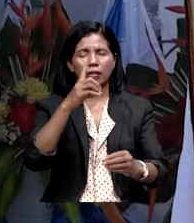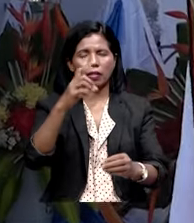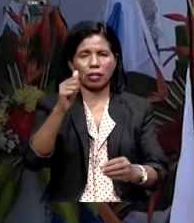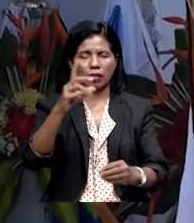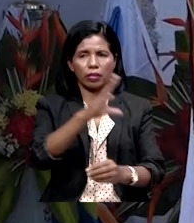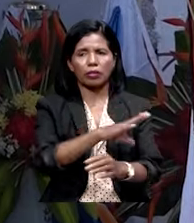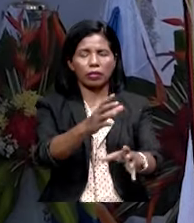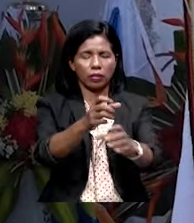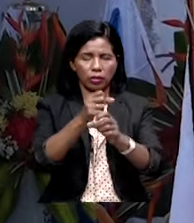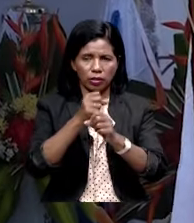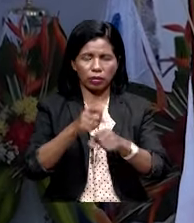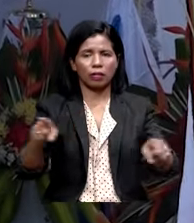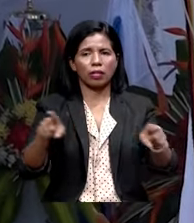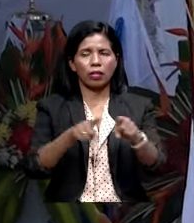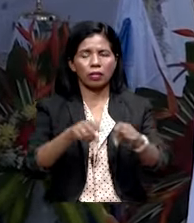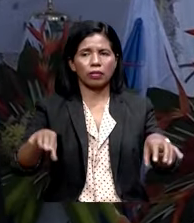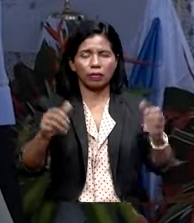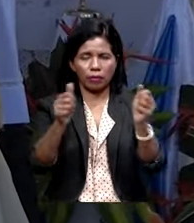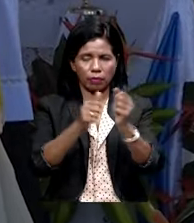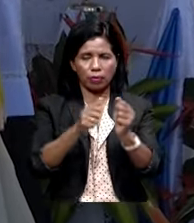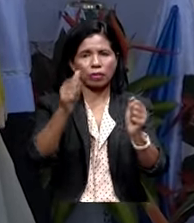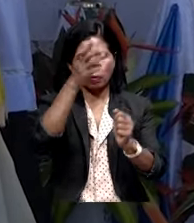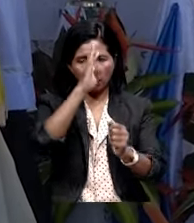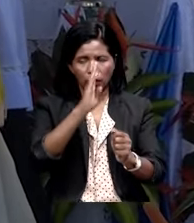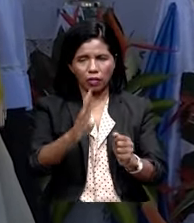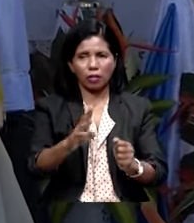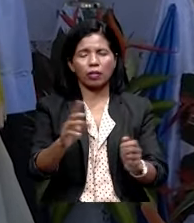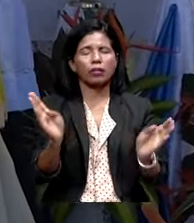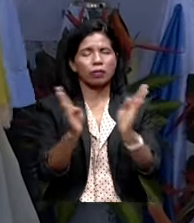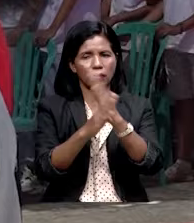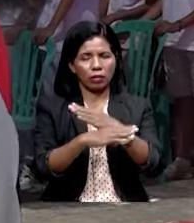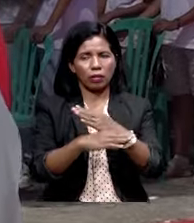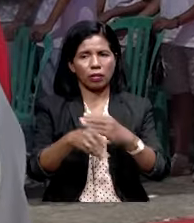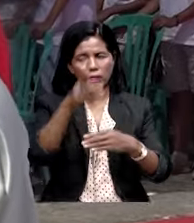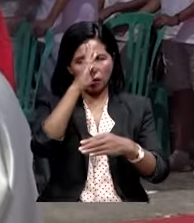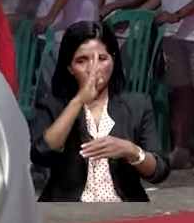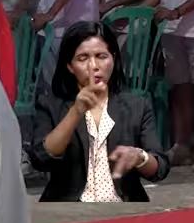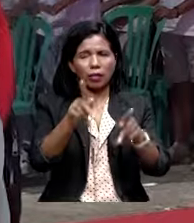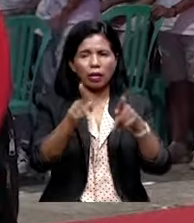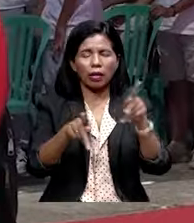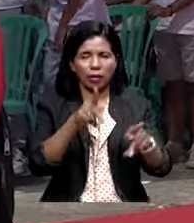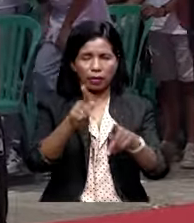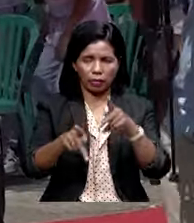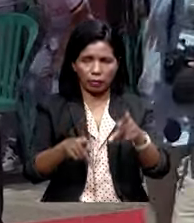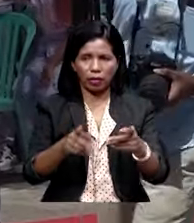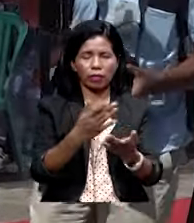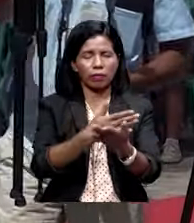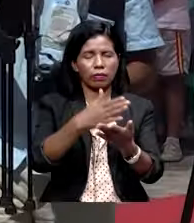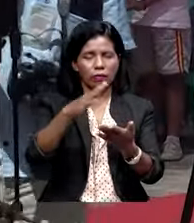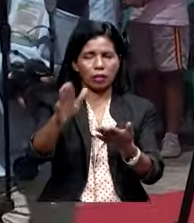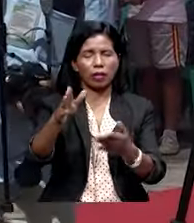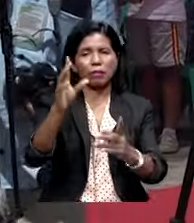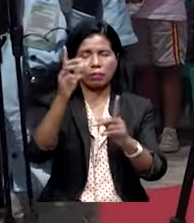Simo Sacramento Ordem, a tu colabora Ronei Maromac, ou de sem instrumento Maromac Nien, a tu Haclaquen Maromac Nia,